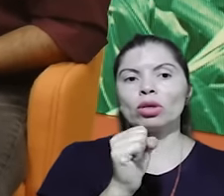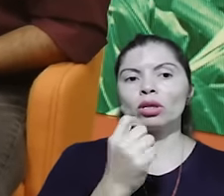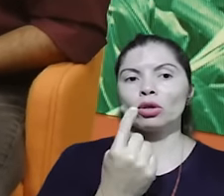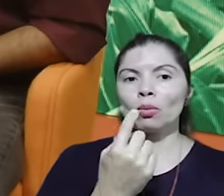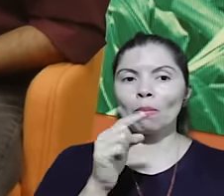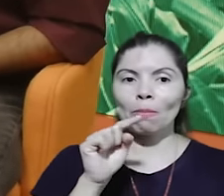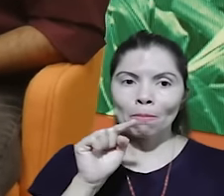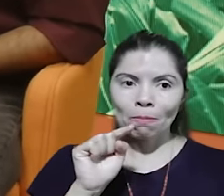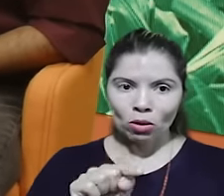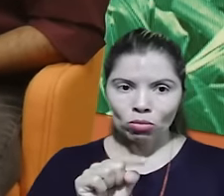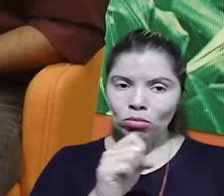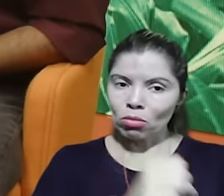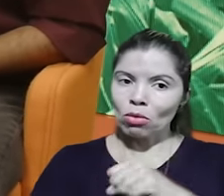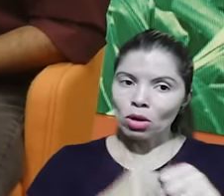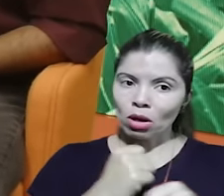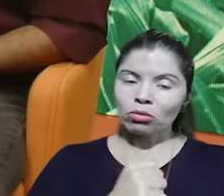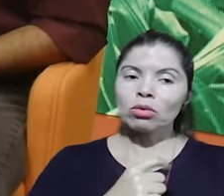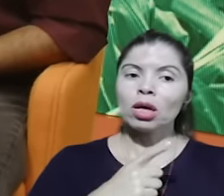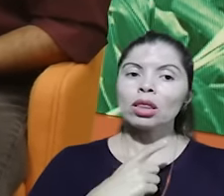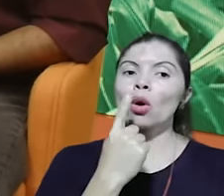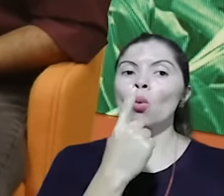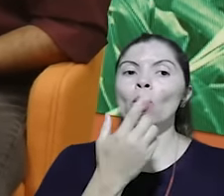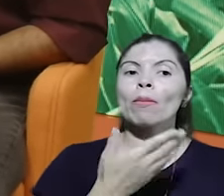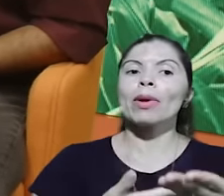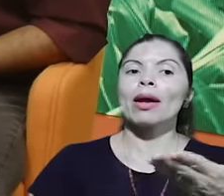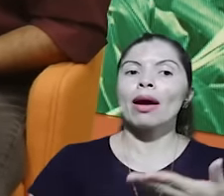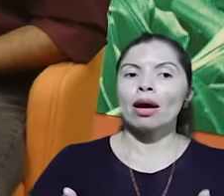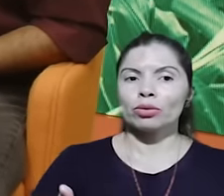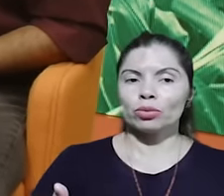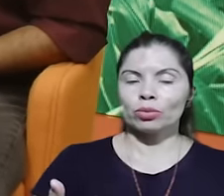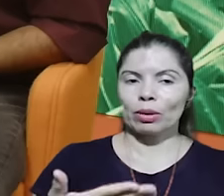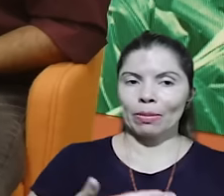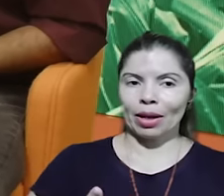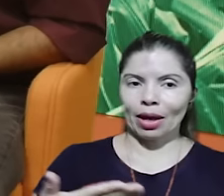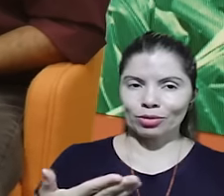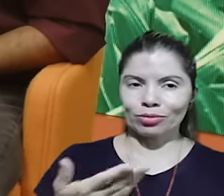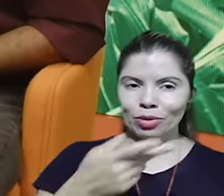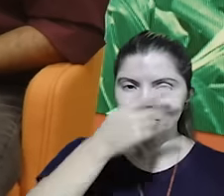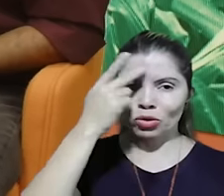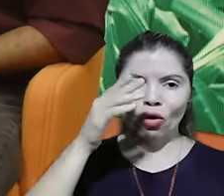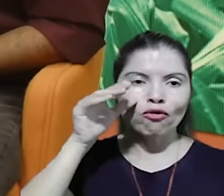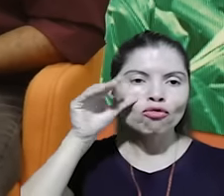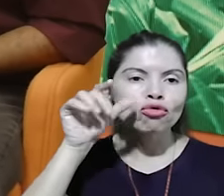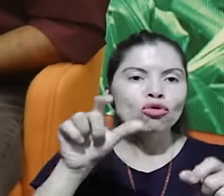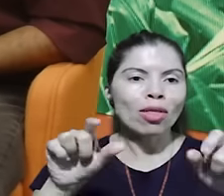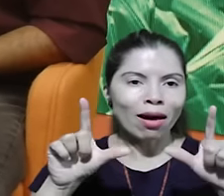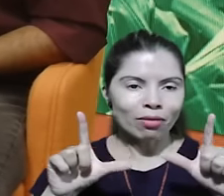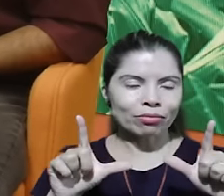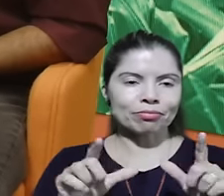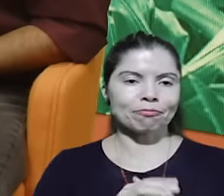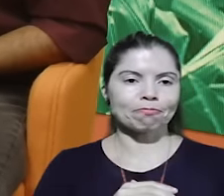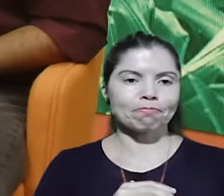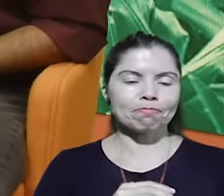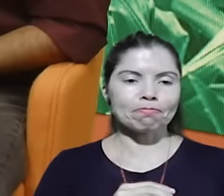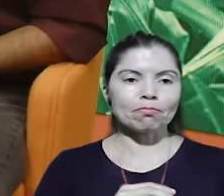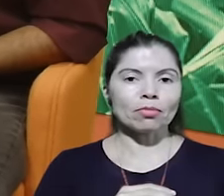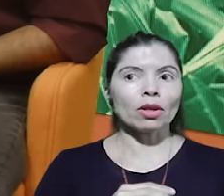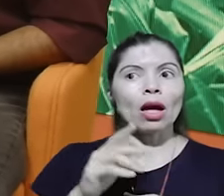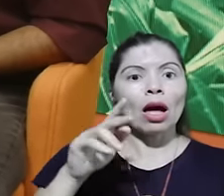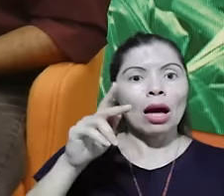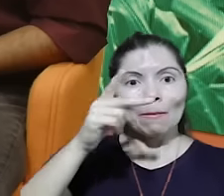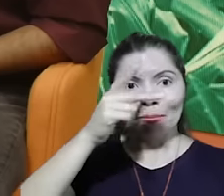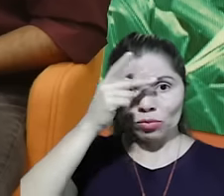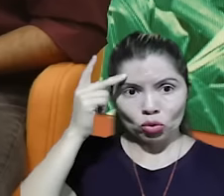a a nova legislação né quando surgiu o mei ele possibilitou também que o produtor rural se